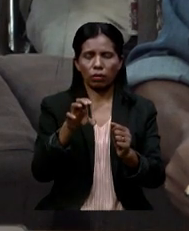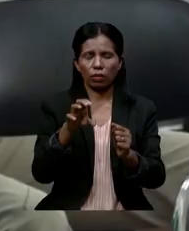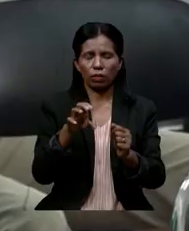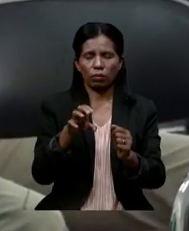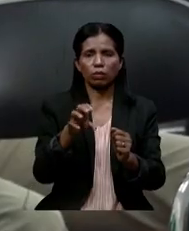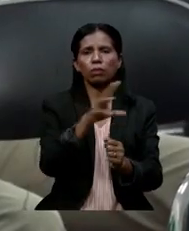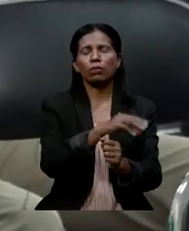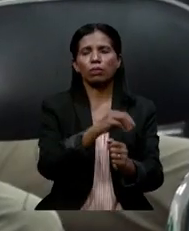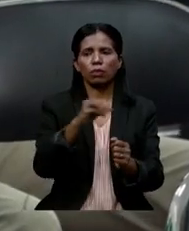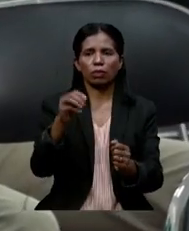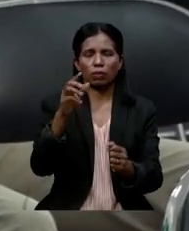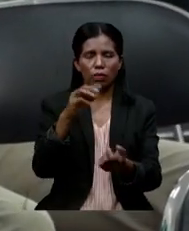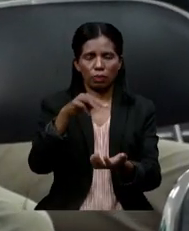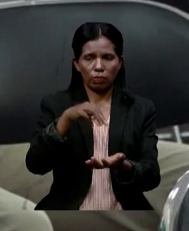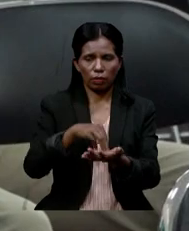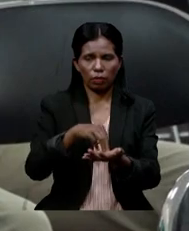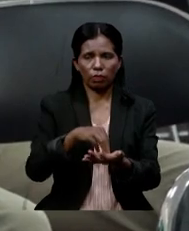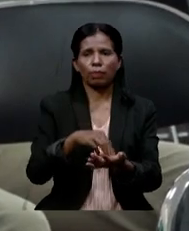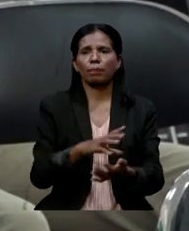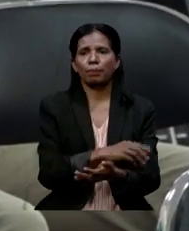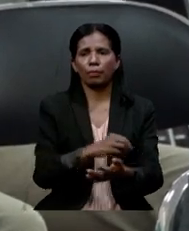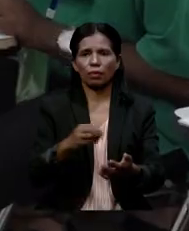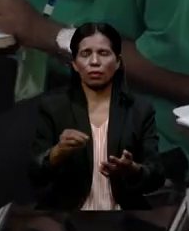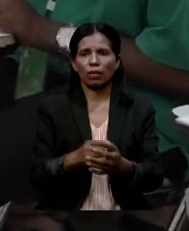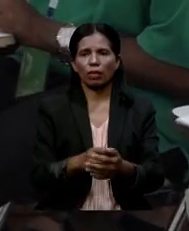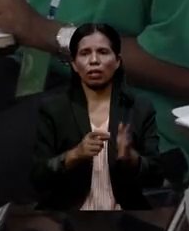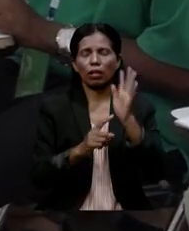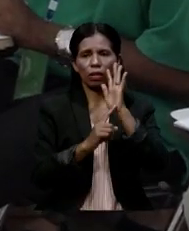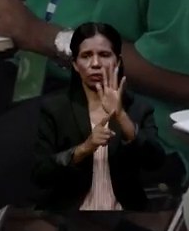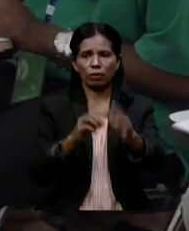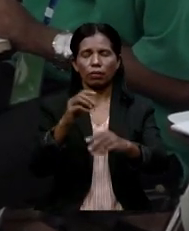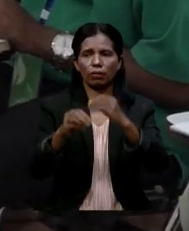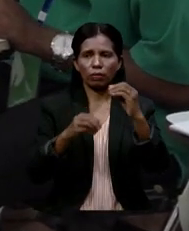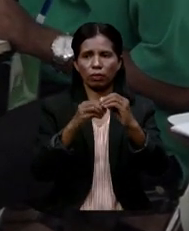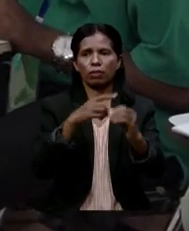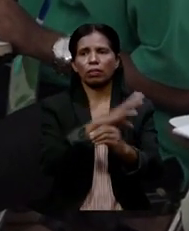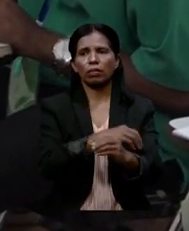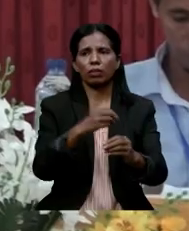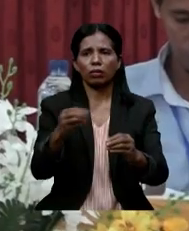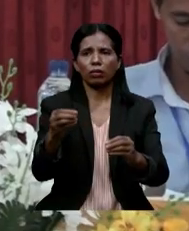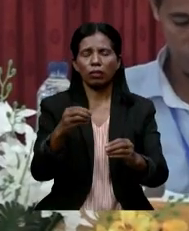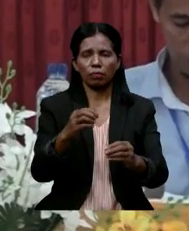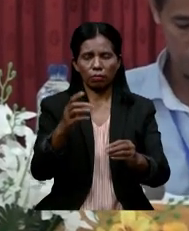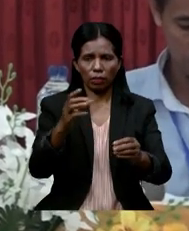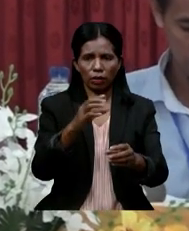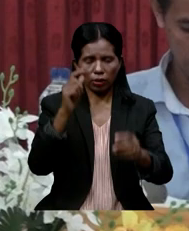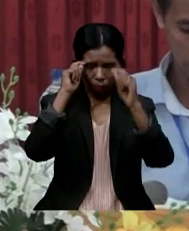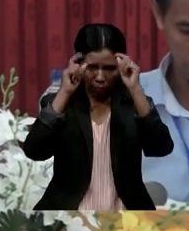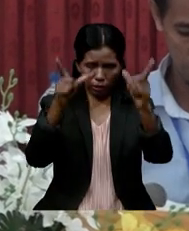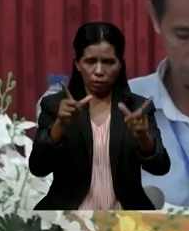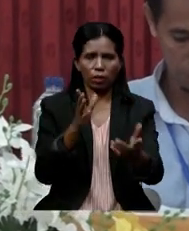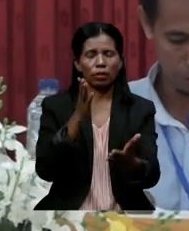219.010. Antes ne lau hamutuk mos hatonya lamentação no rejeição ba adesão Timor-Leste nian ba